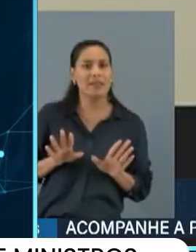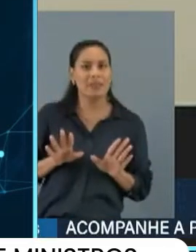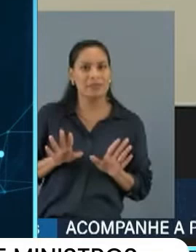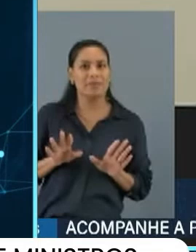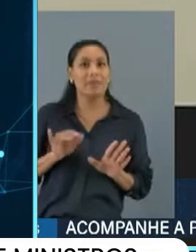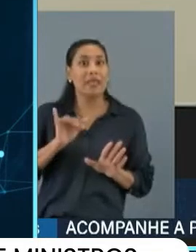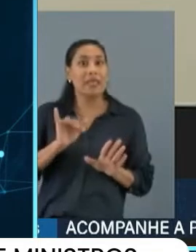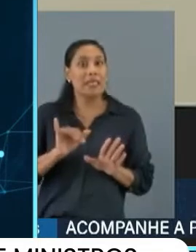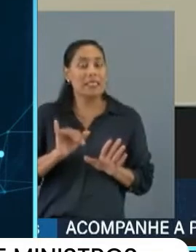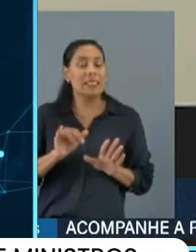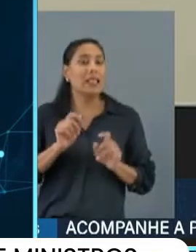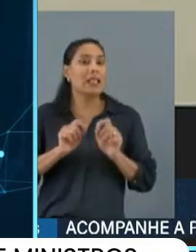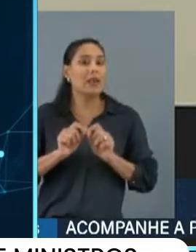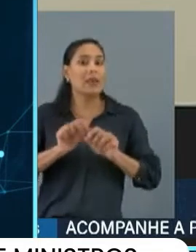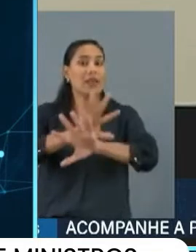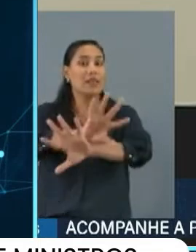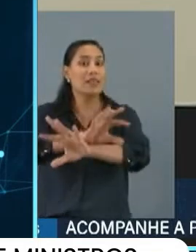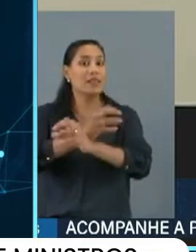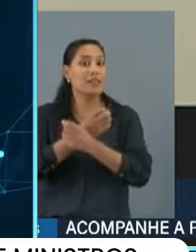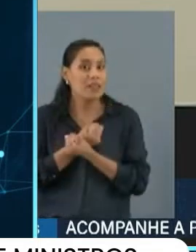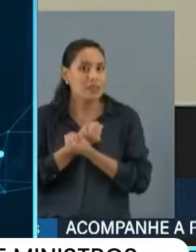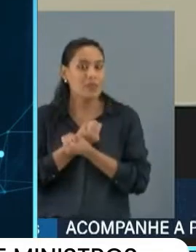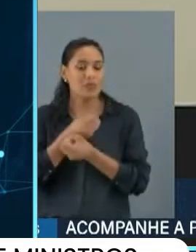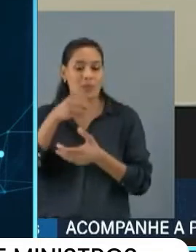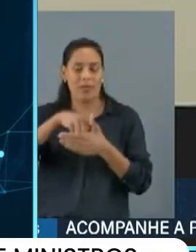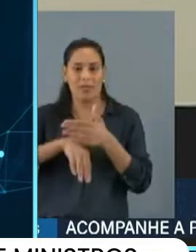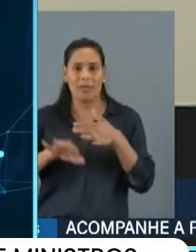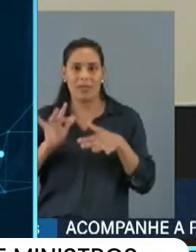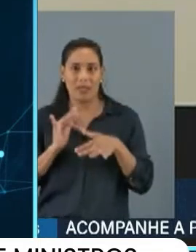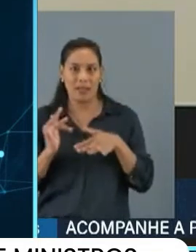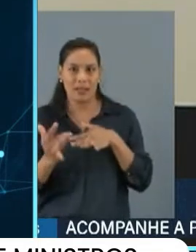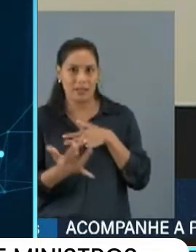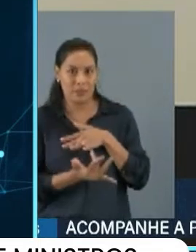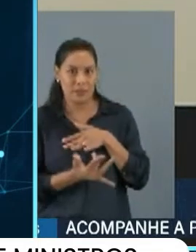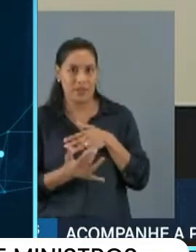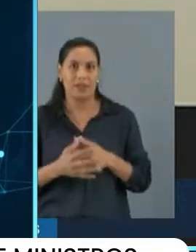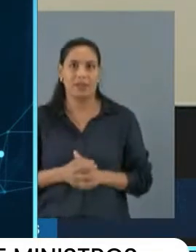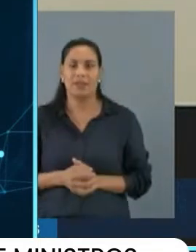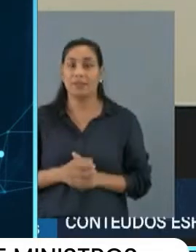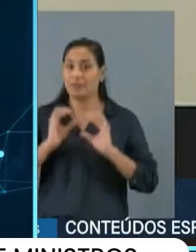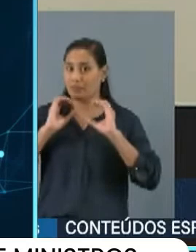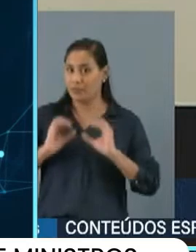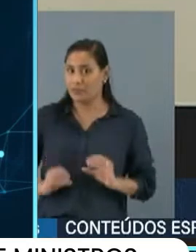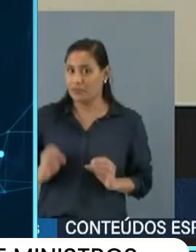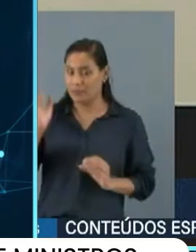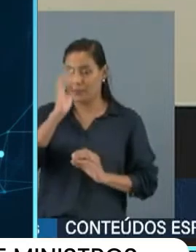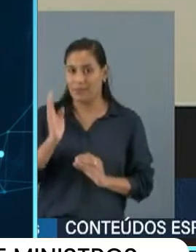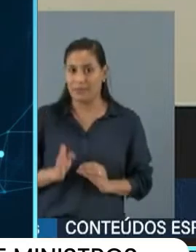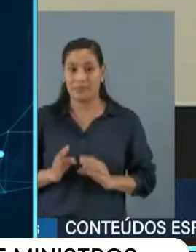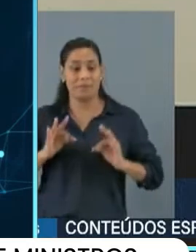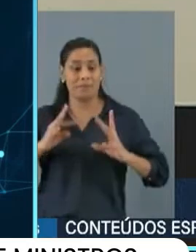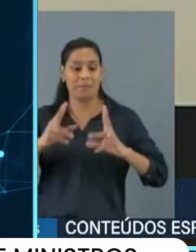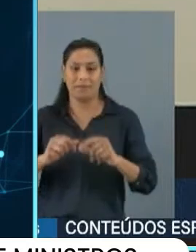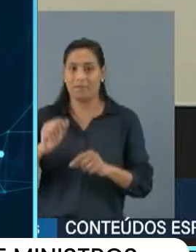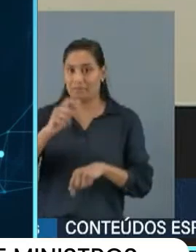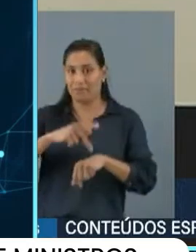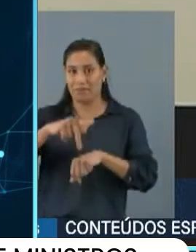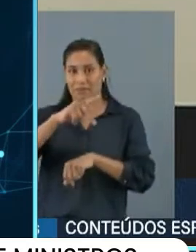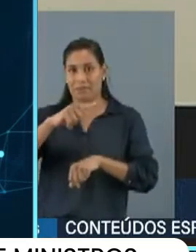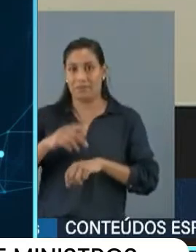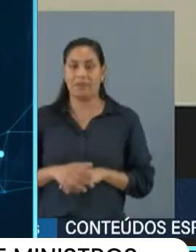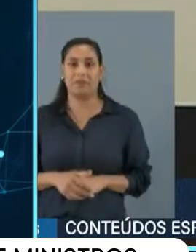Musk, por exemplo, foi vítima disso, né? Uma perseguição à plataforma do X, multas absurdas,